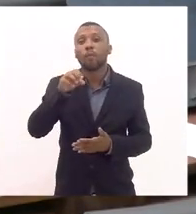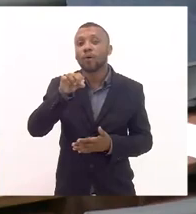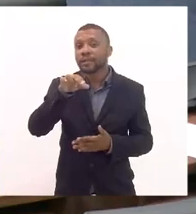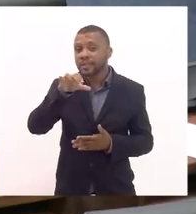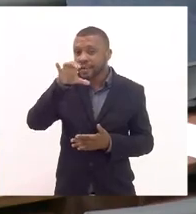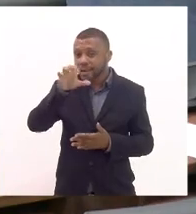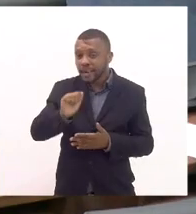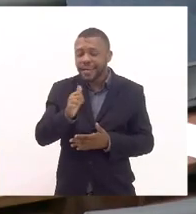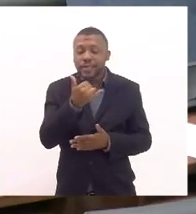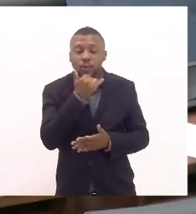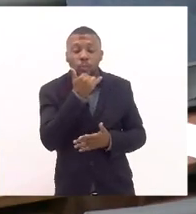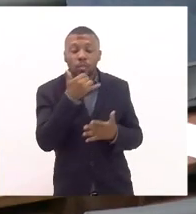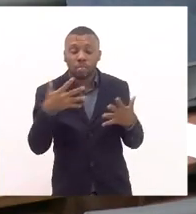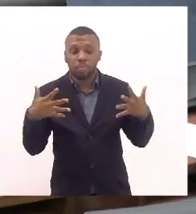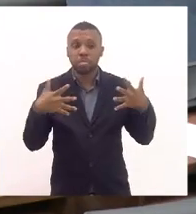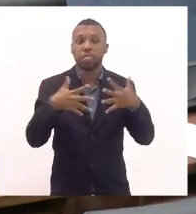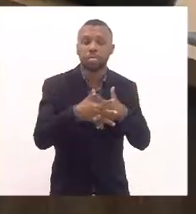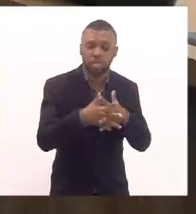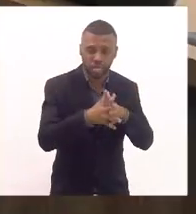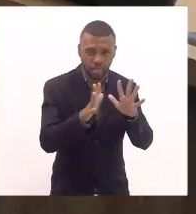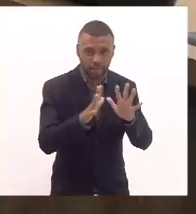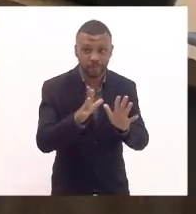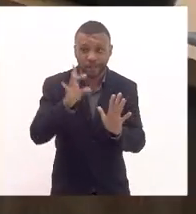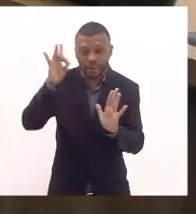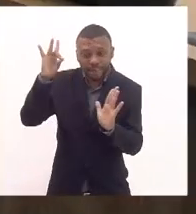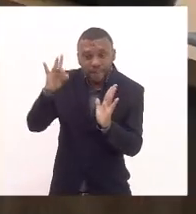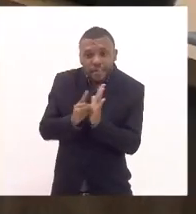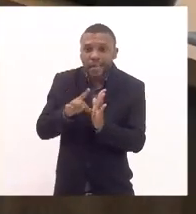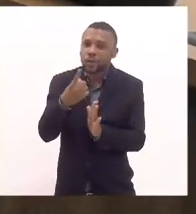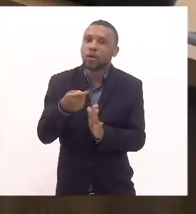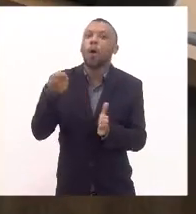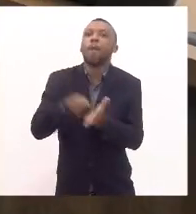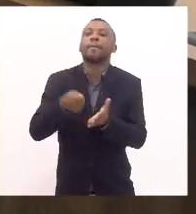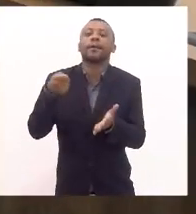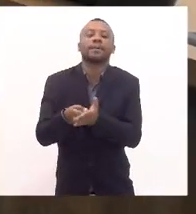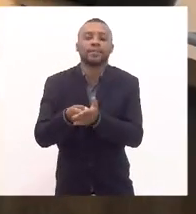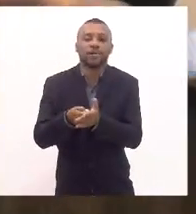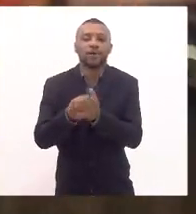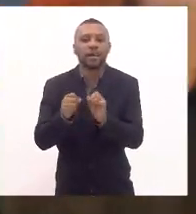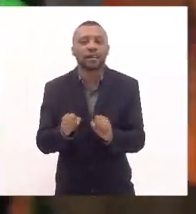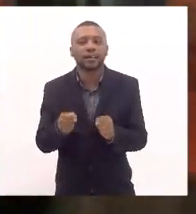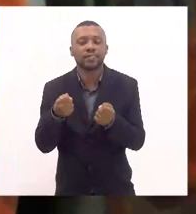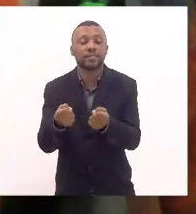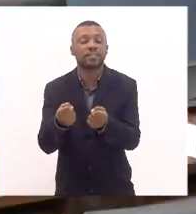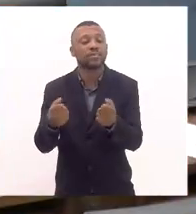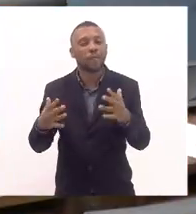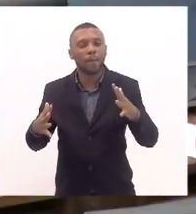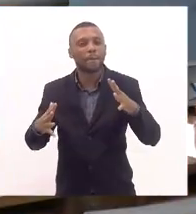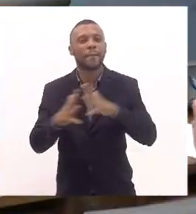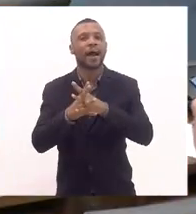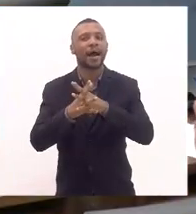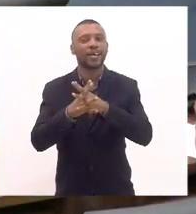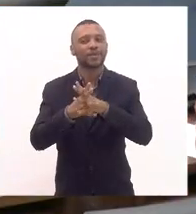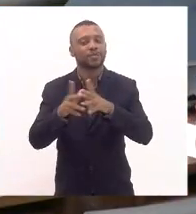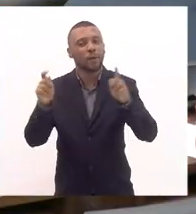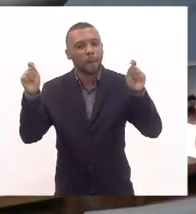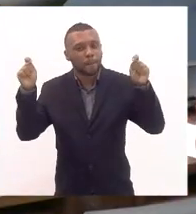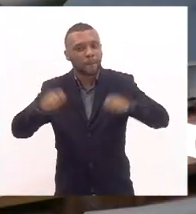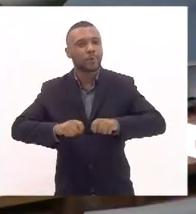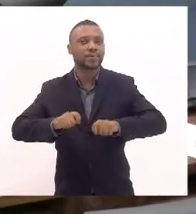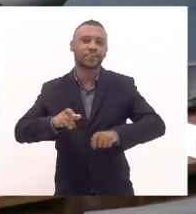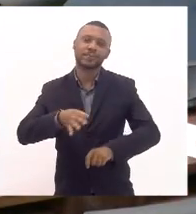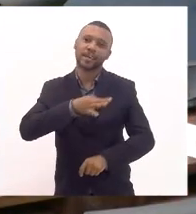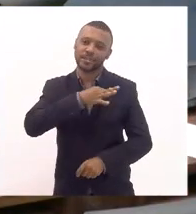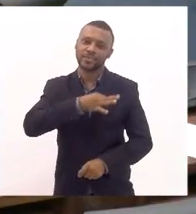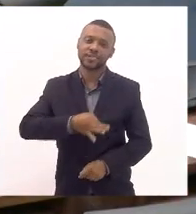da Verdade a nossa obrigação né garantir o máximo possível da